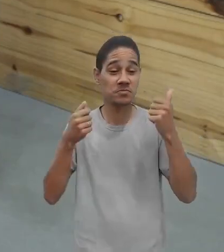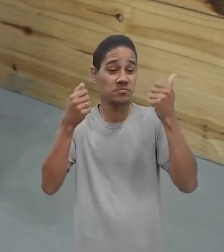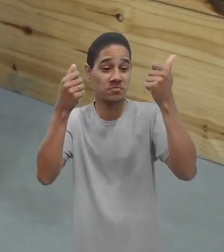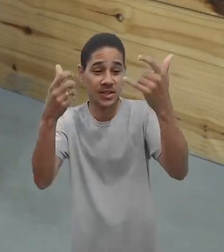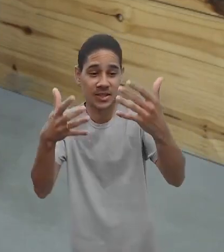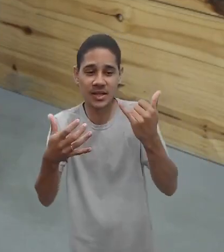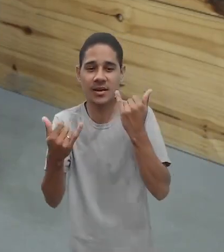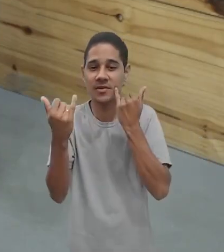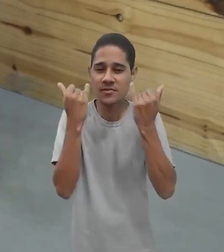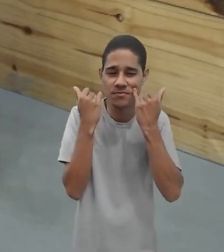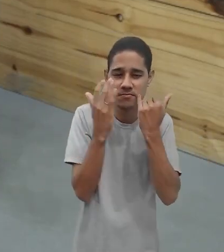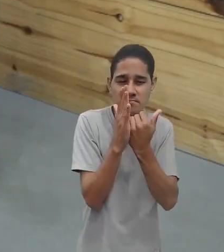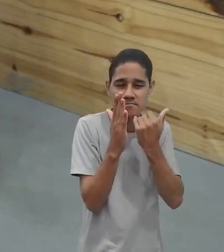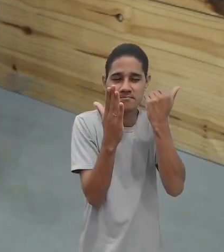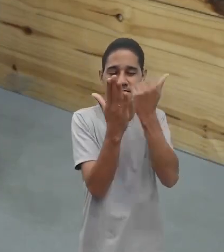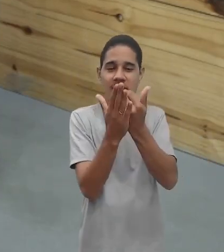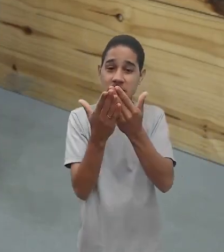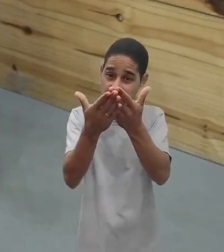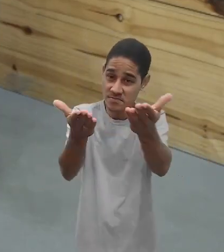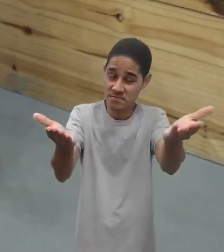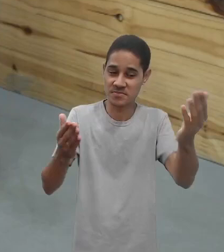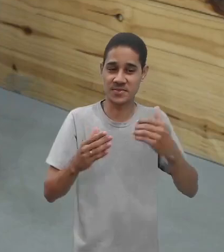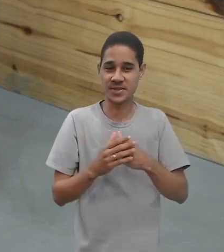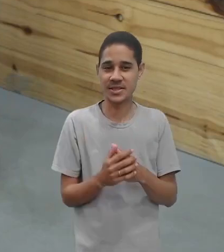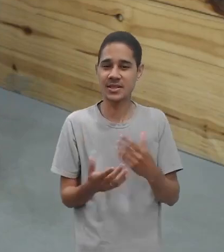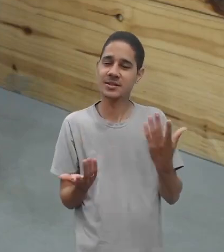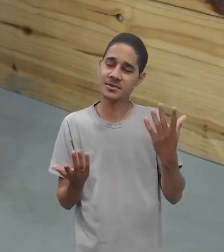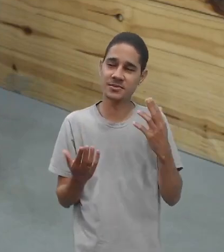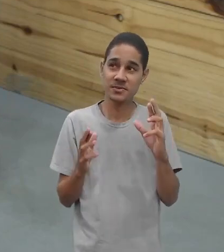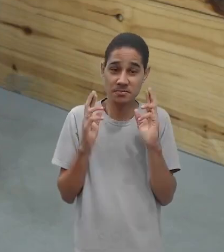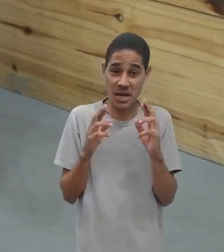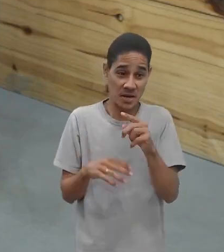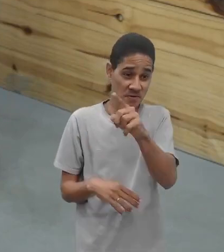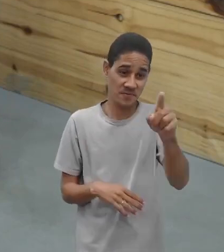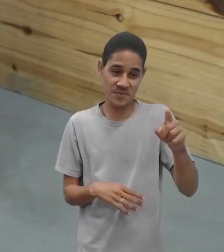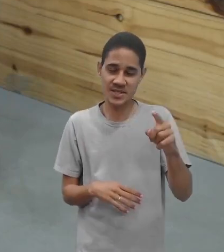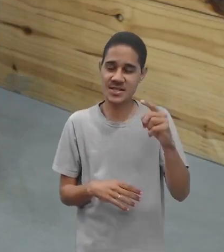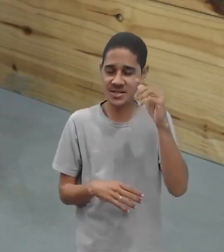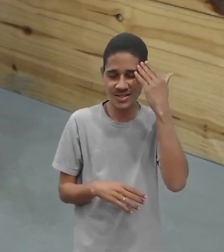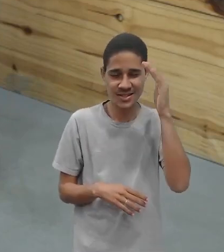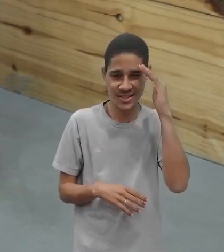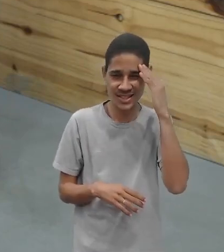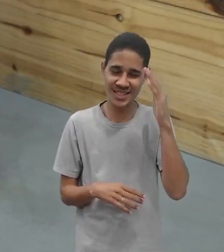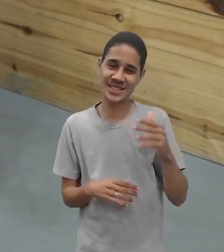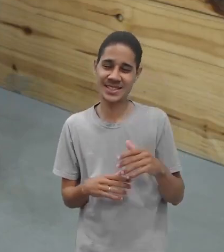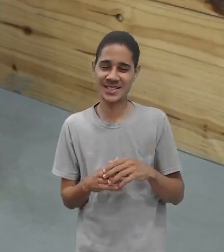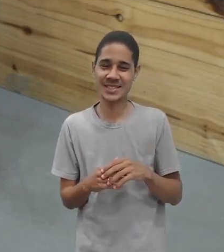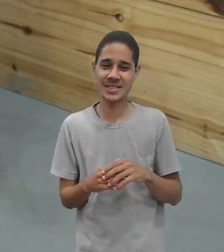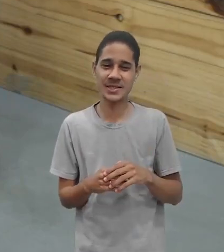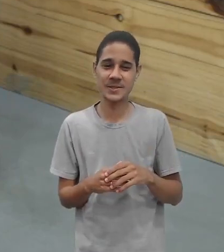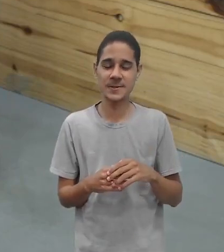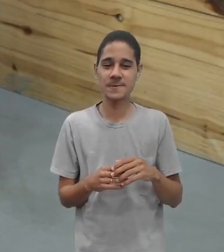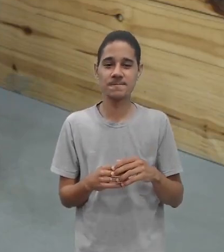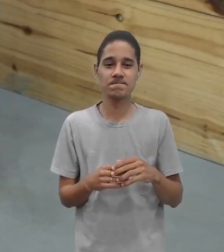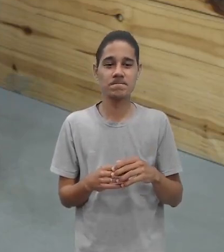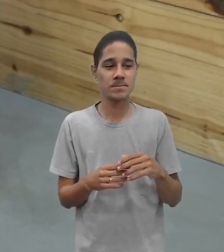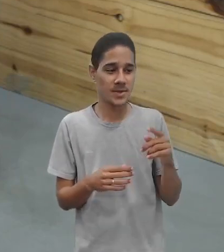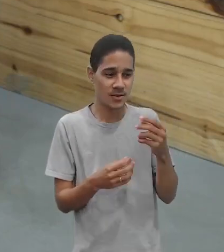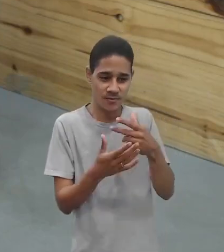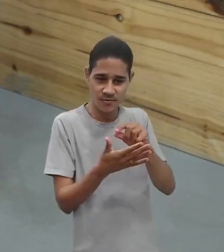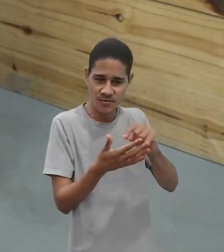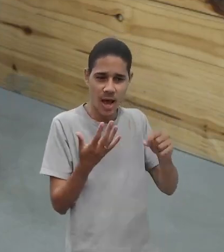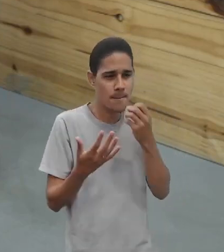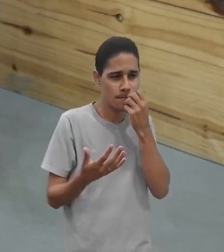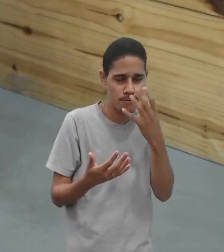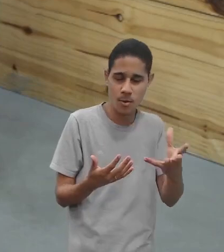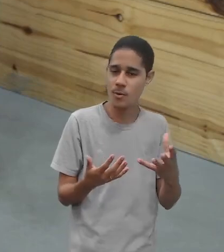mais de informações para vocês nessa videoaula. Espero que vocês tenham entendido as vantagens, como o Cris colocou muito bem. E algumas preocupações,